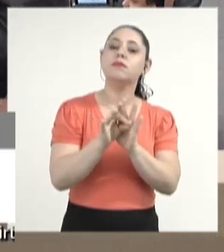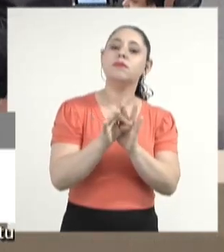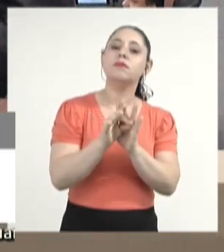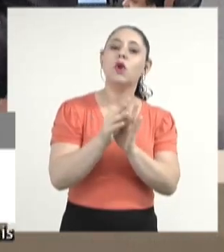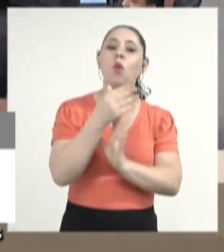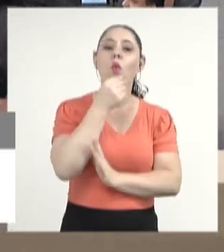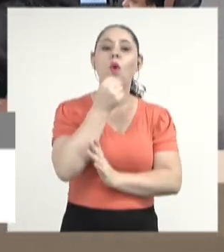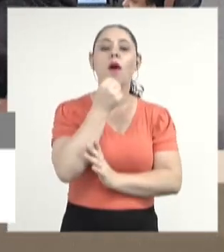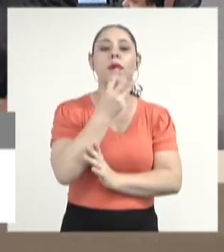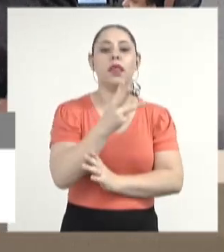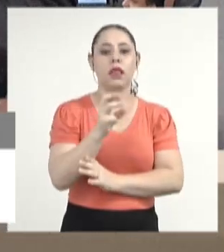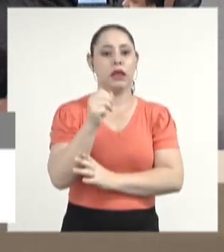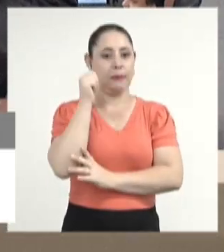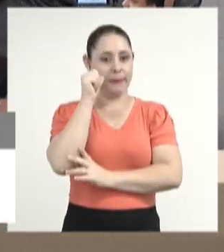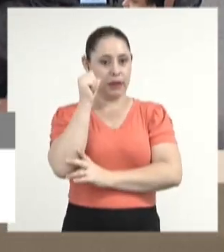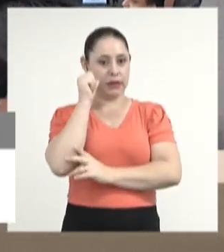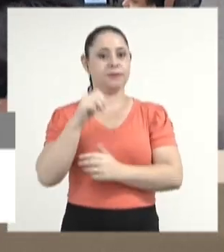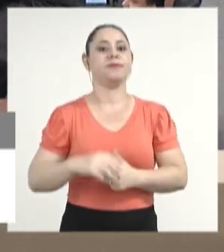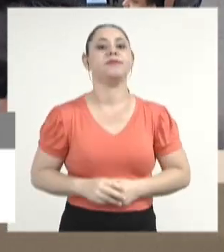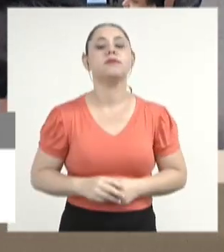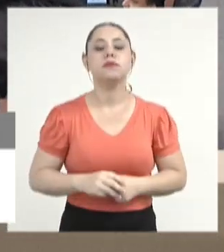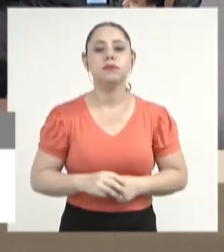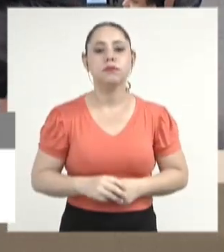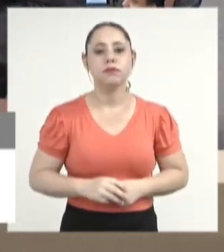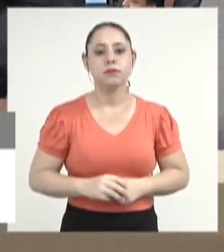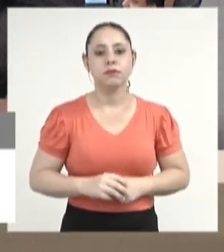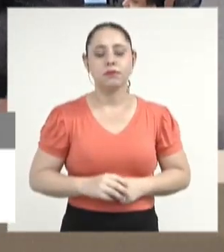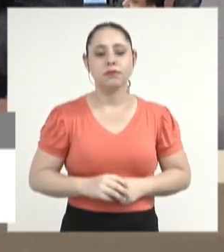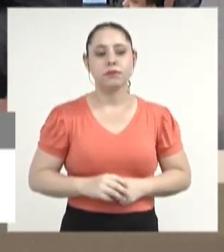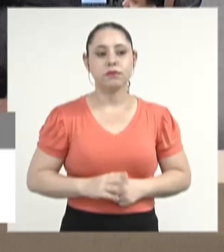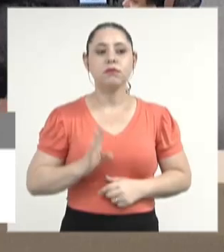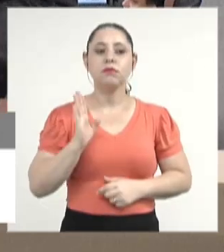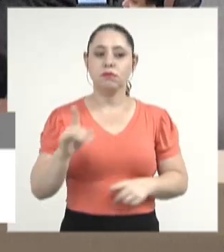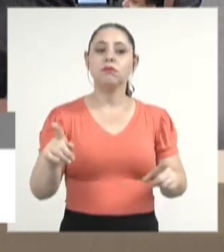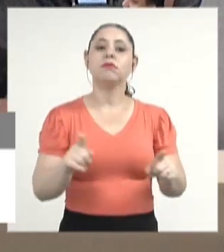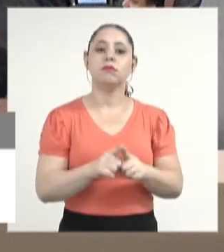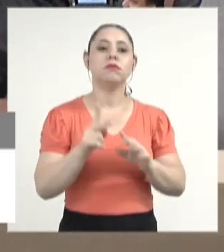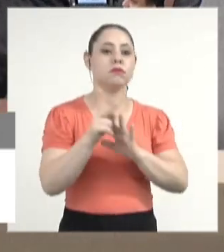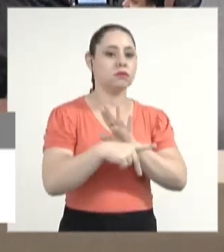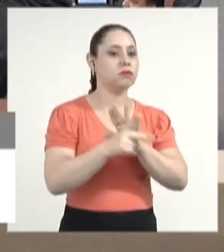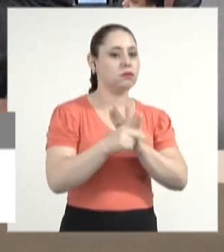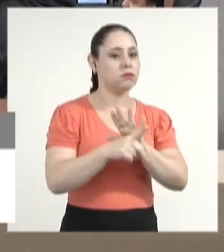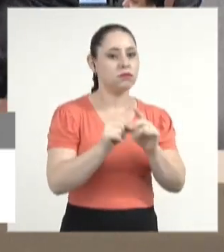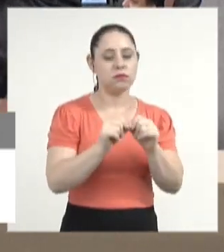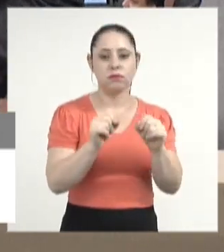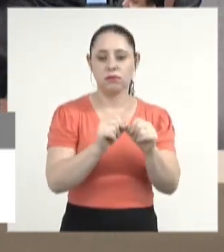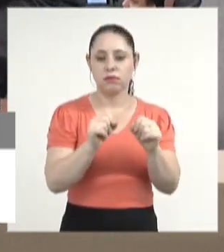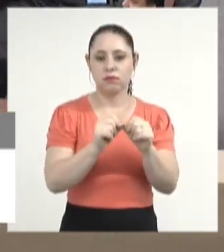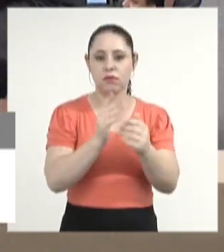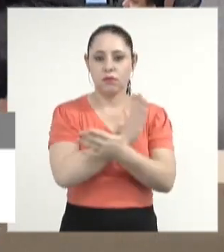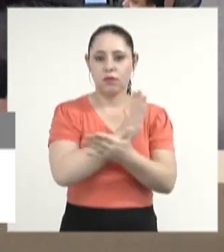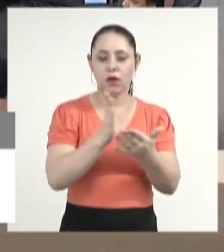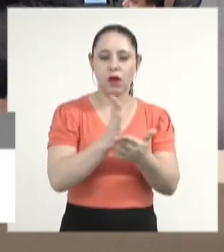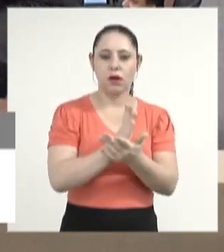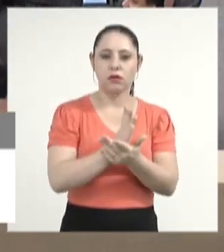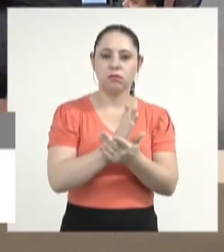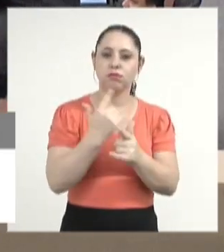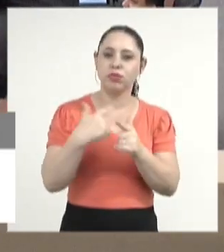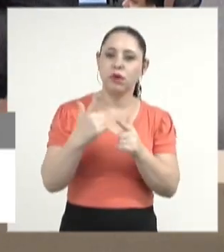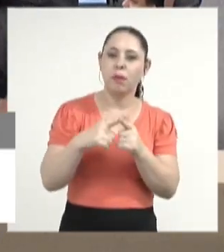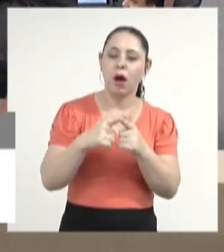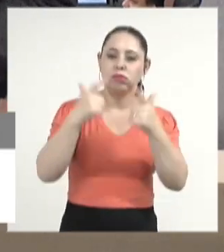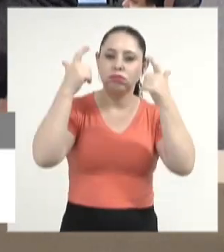30 anos para mulher. Também pode ser entrar no plano por invalidez permanente e